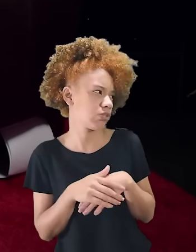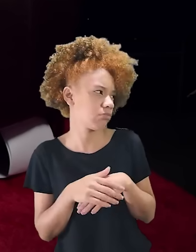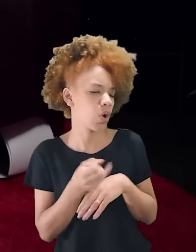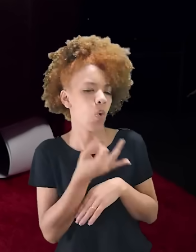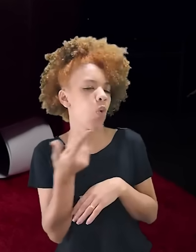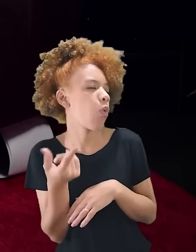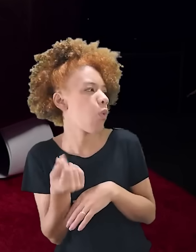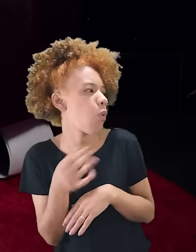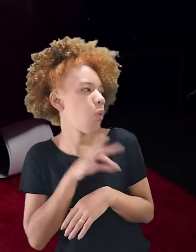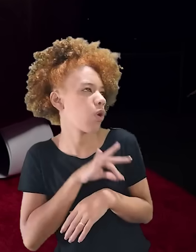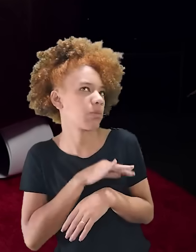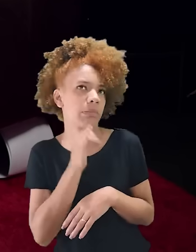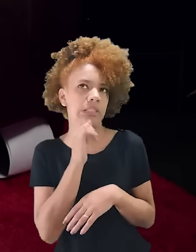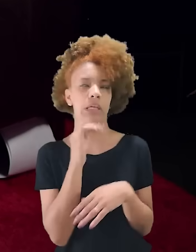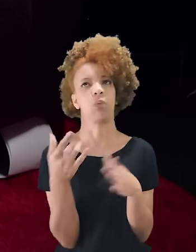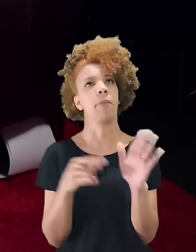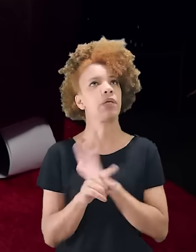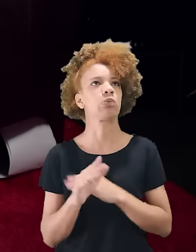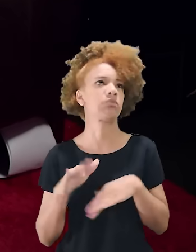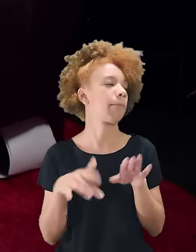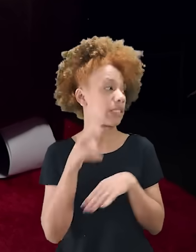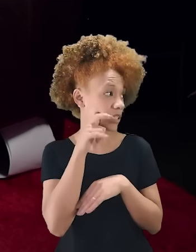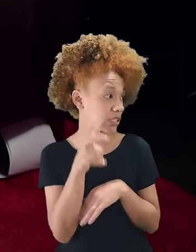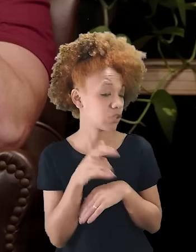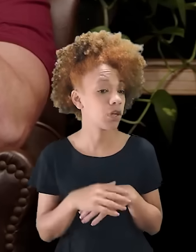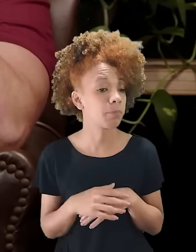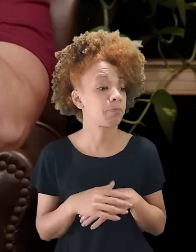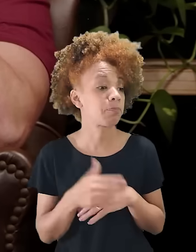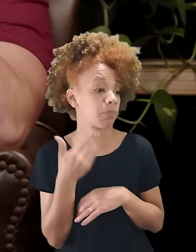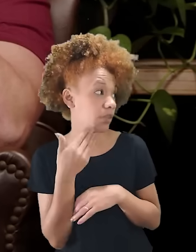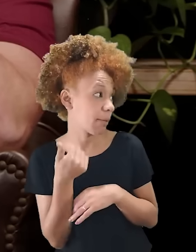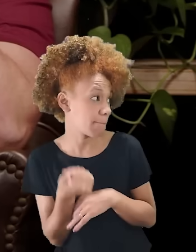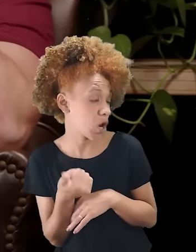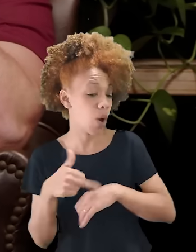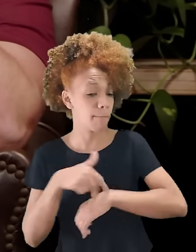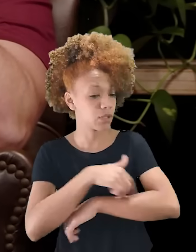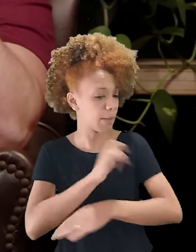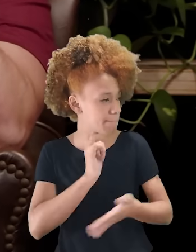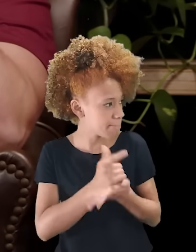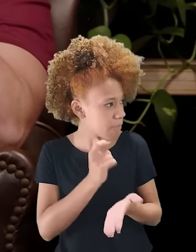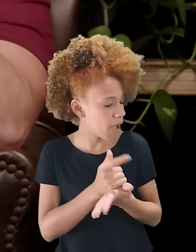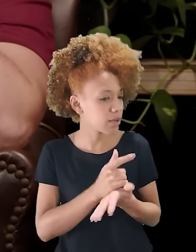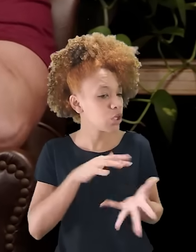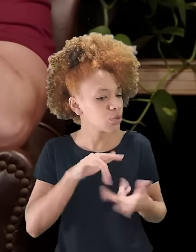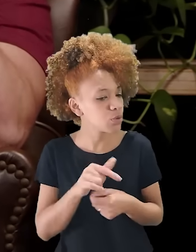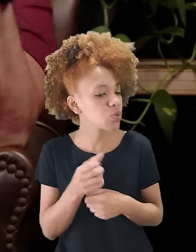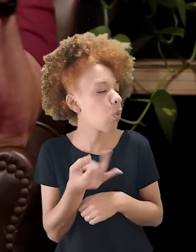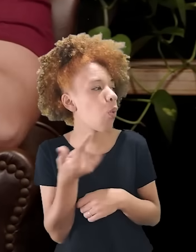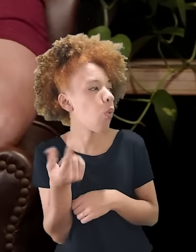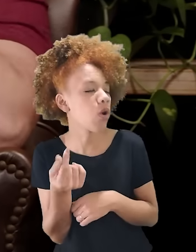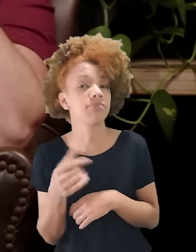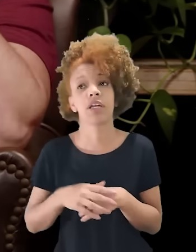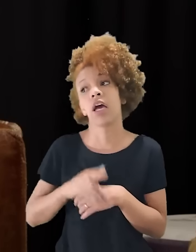média assim quanto que custa vou falar vou falar uma pergunta mais mais interessante a melhor a modelo mais bem paga do mundo ganha quanto para